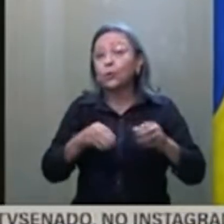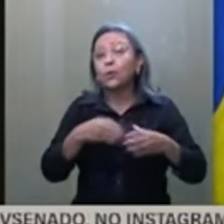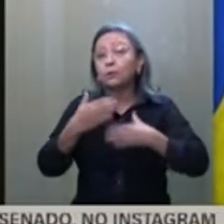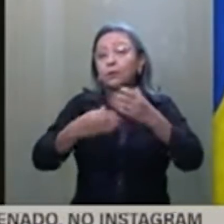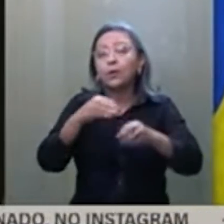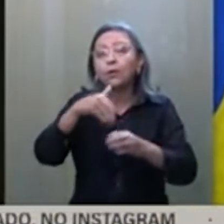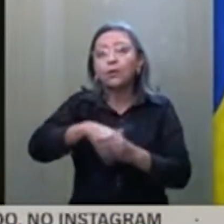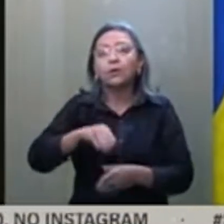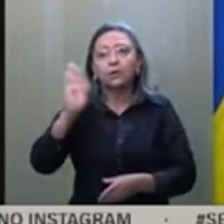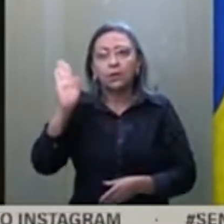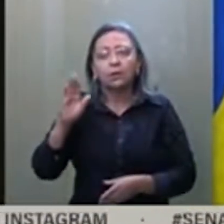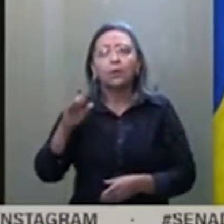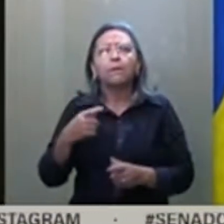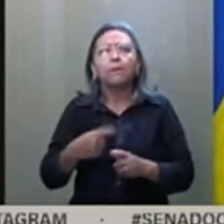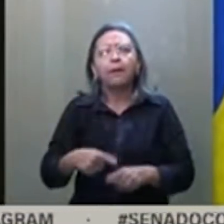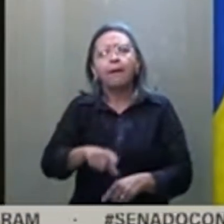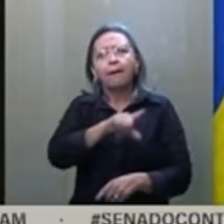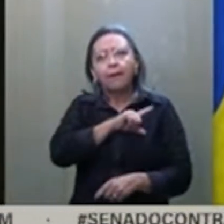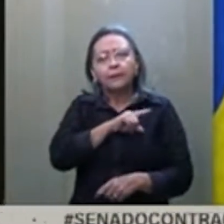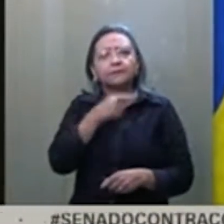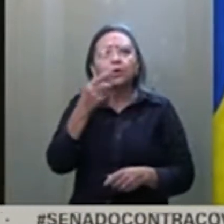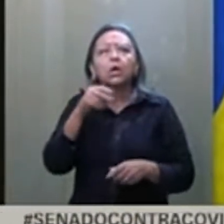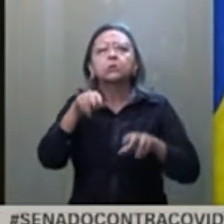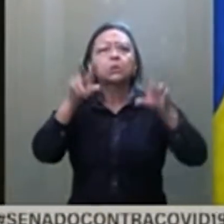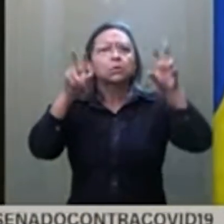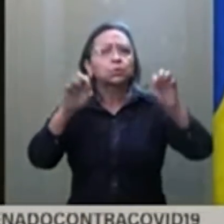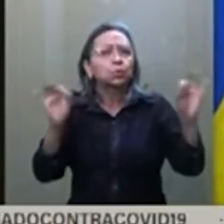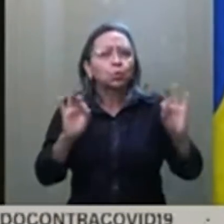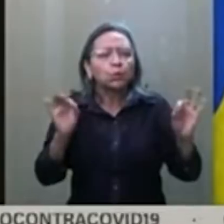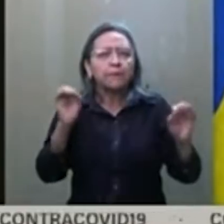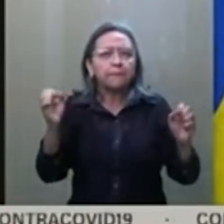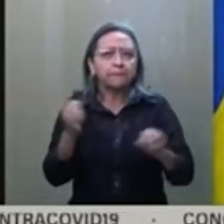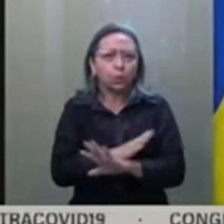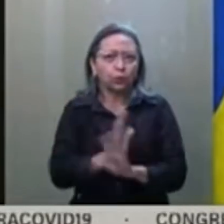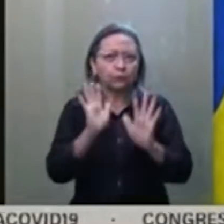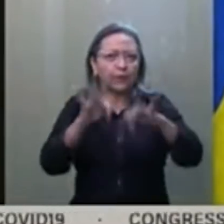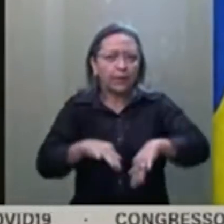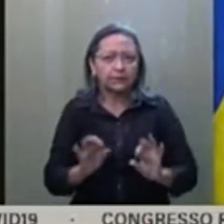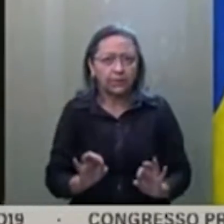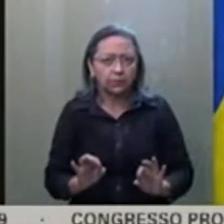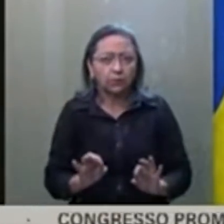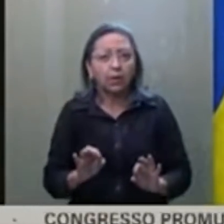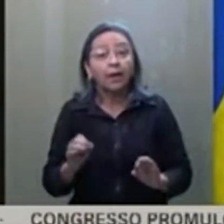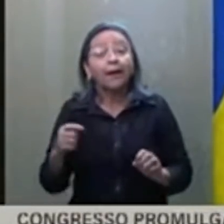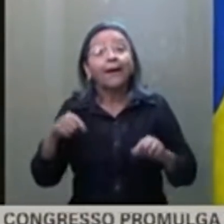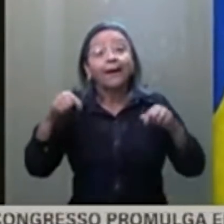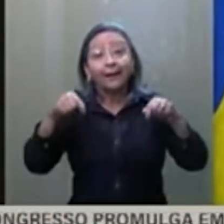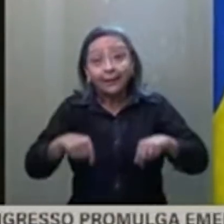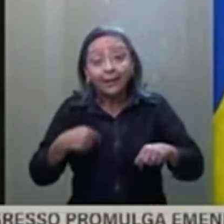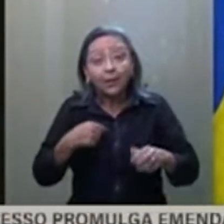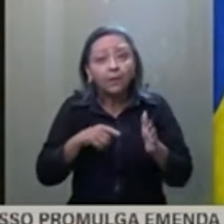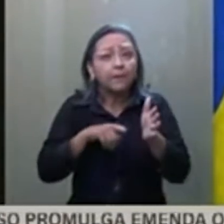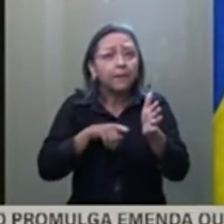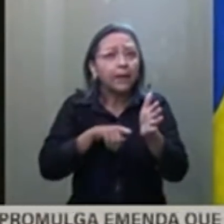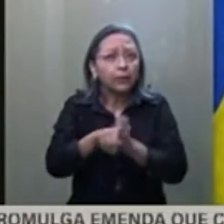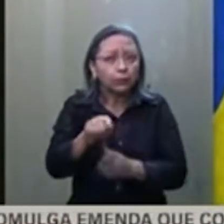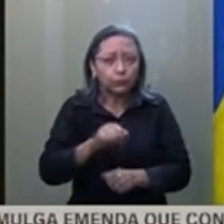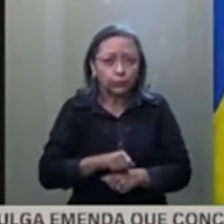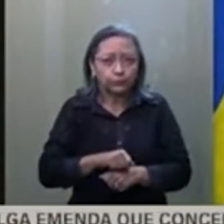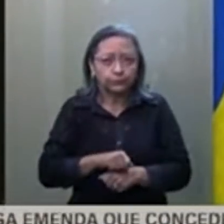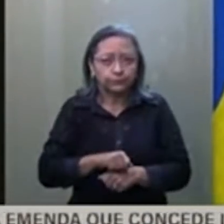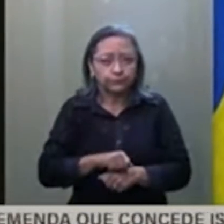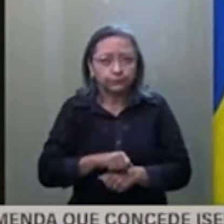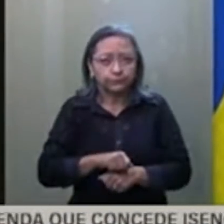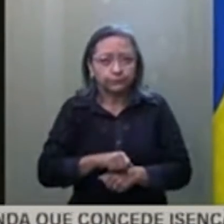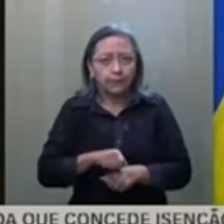ter dado a palavra de que esse assunto não estava encerrado cabe aqui uma pergunta pátria amada